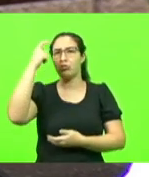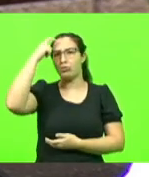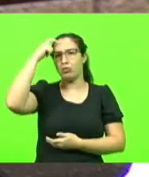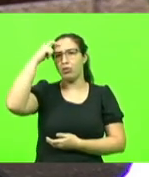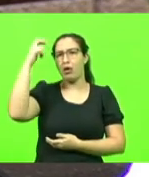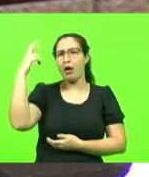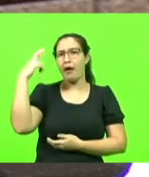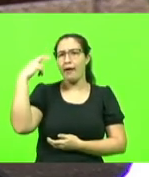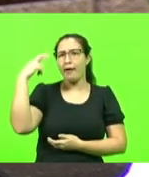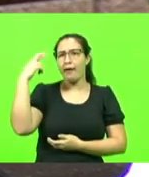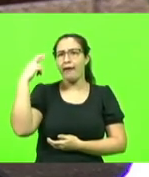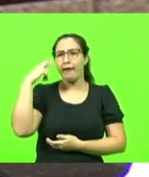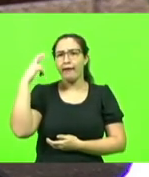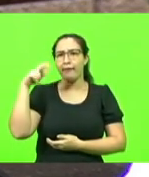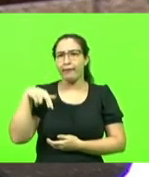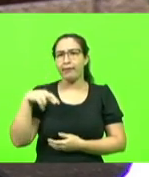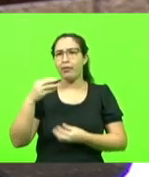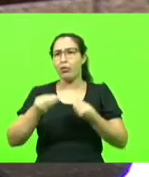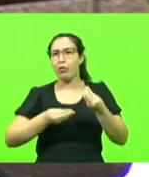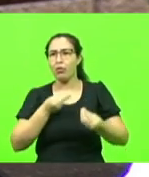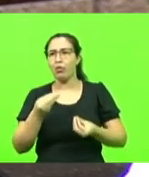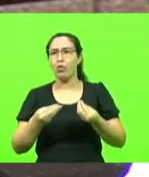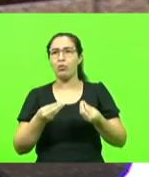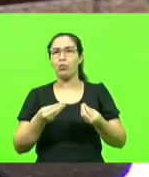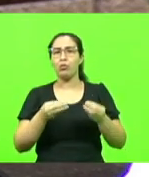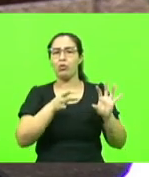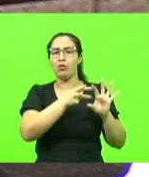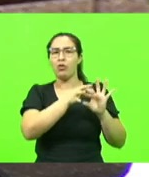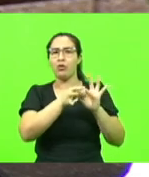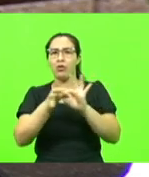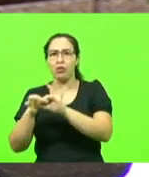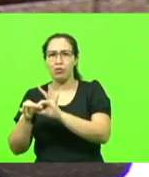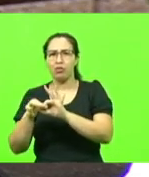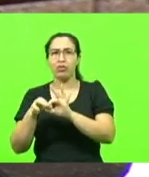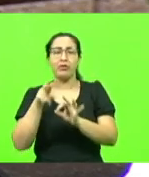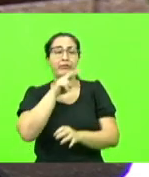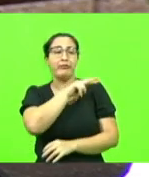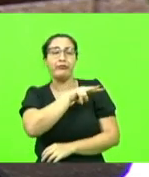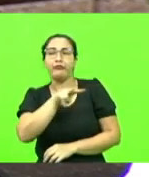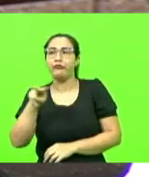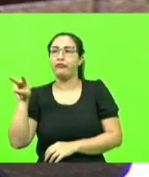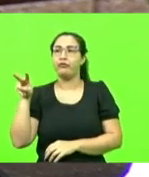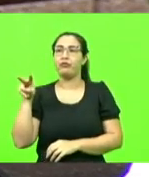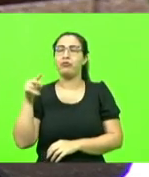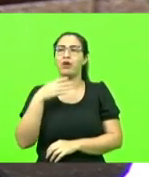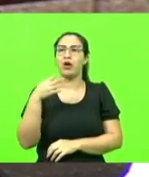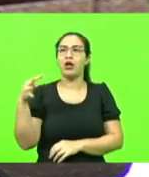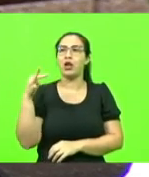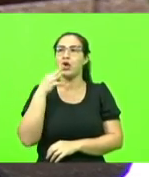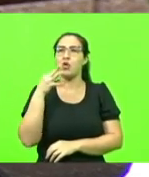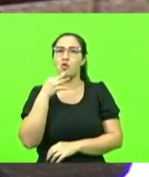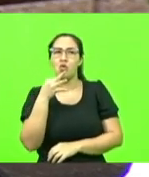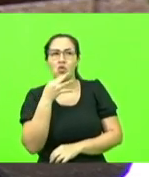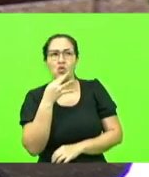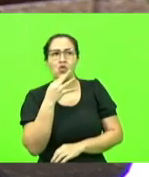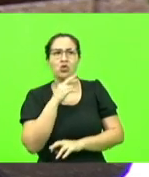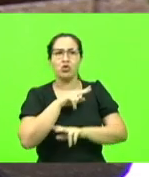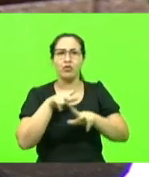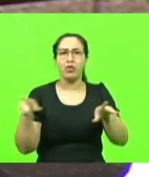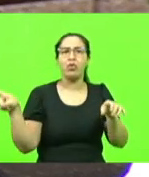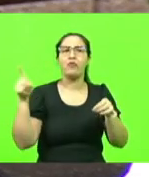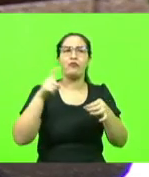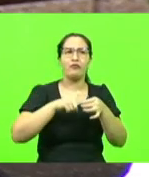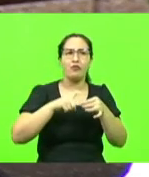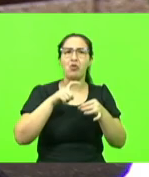esse erro grotesco? Como ele consegue olhar no seu entorno e ver seus conhecidos todos tendo retornado